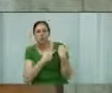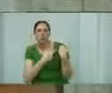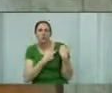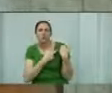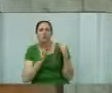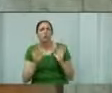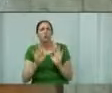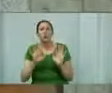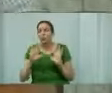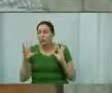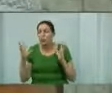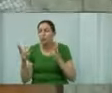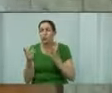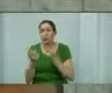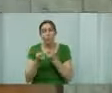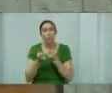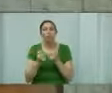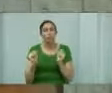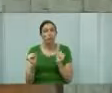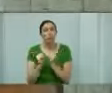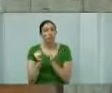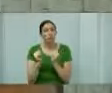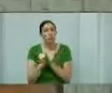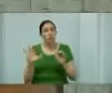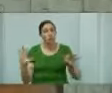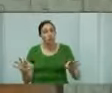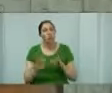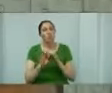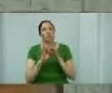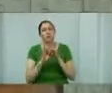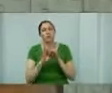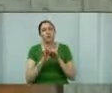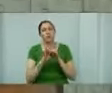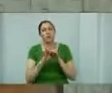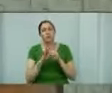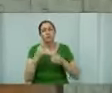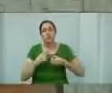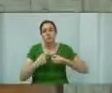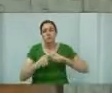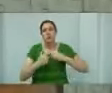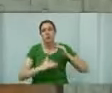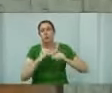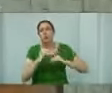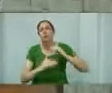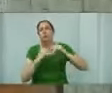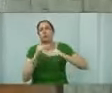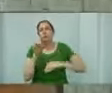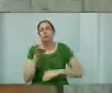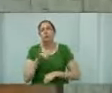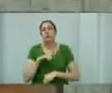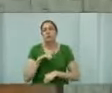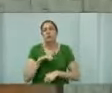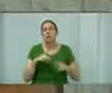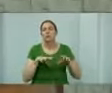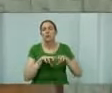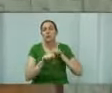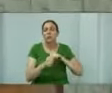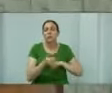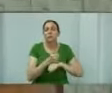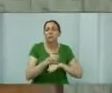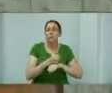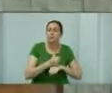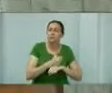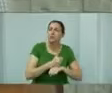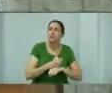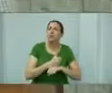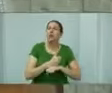todos têm que estar remando para que a cidade ande para frente. Então, quando tu tem a qualificação profissional,